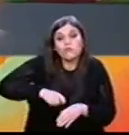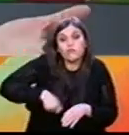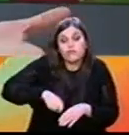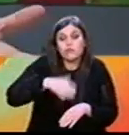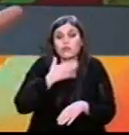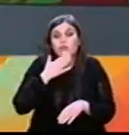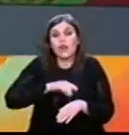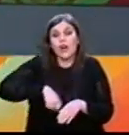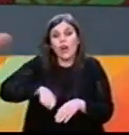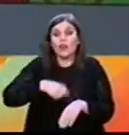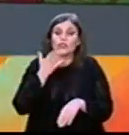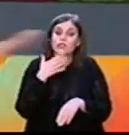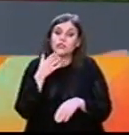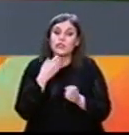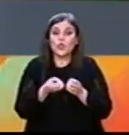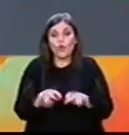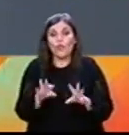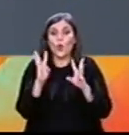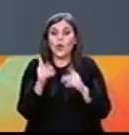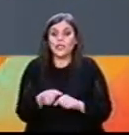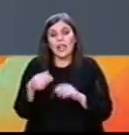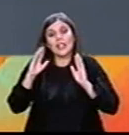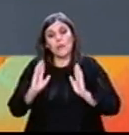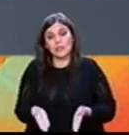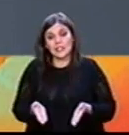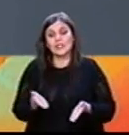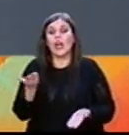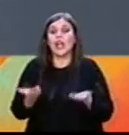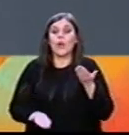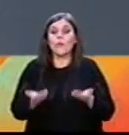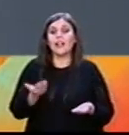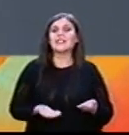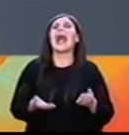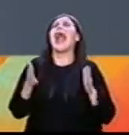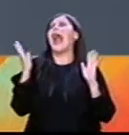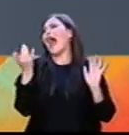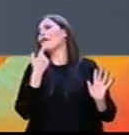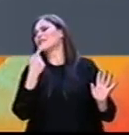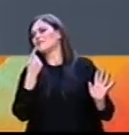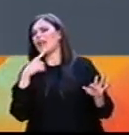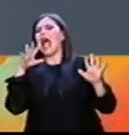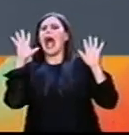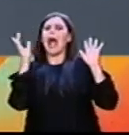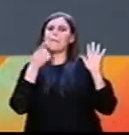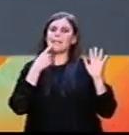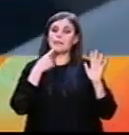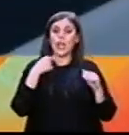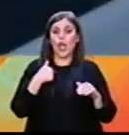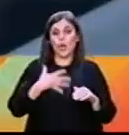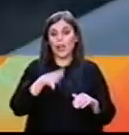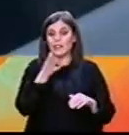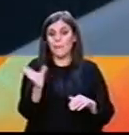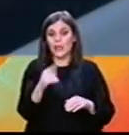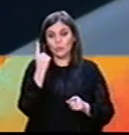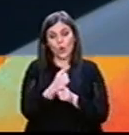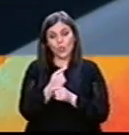baste. Quanto baste de ovo, a quantidade que seja necessária para a quantidade de rissóis que estamos a fazer. Ah, pronto, já percebi. Olha, e vou-te dizer que esta